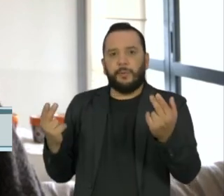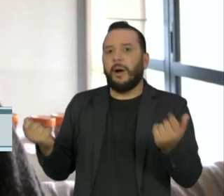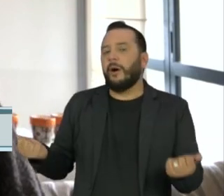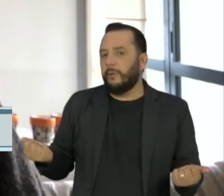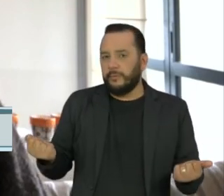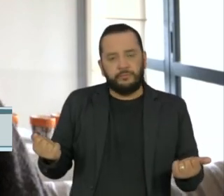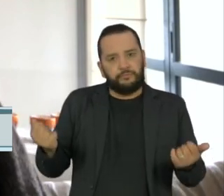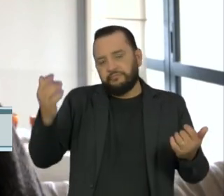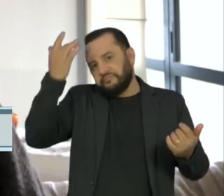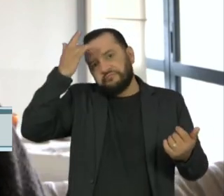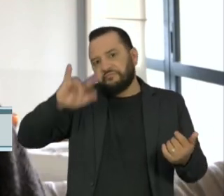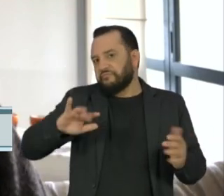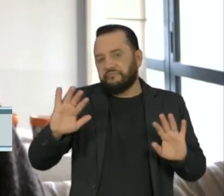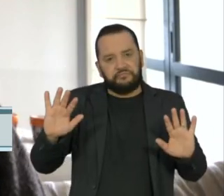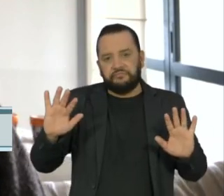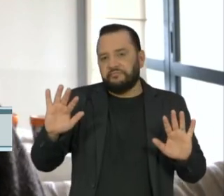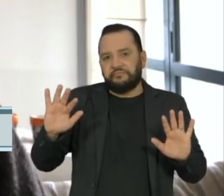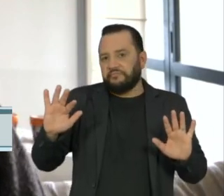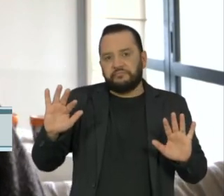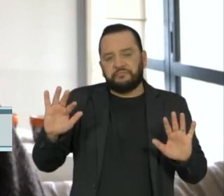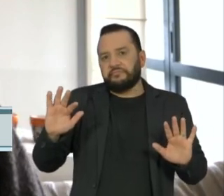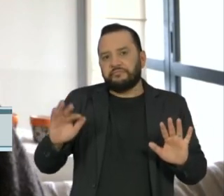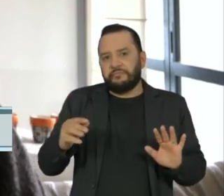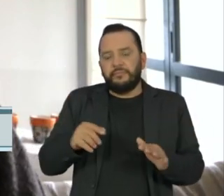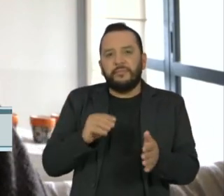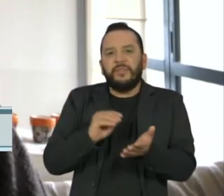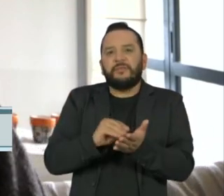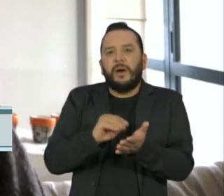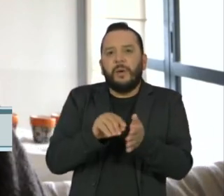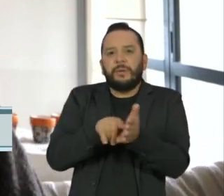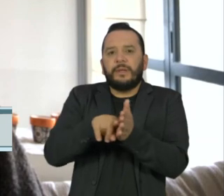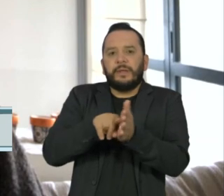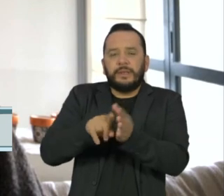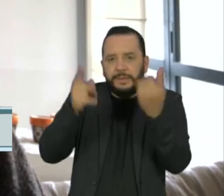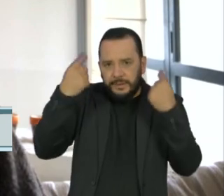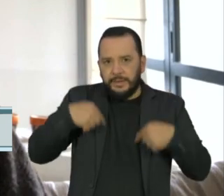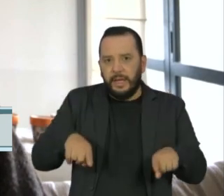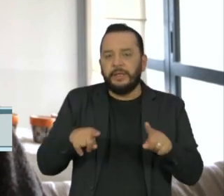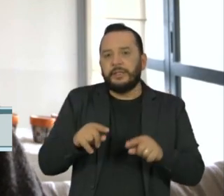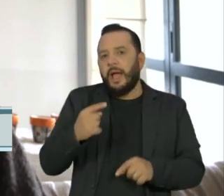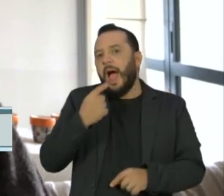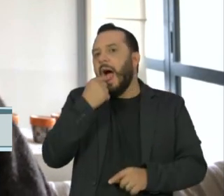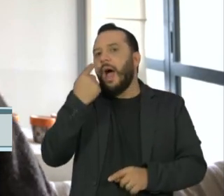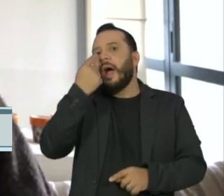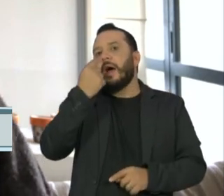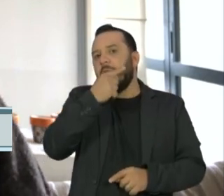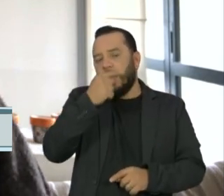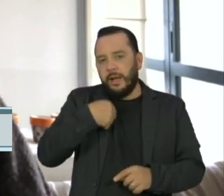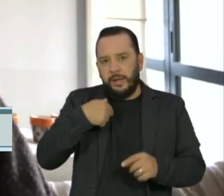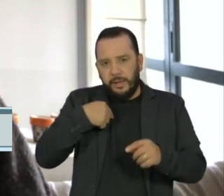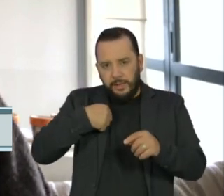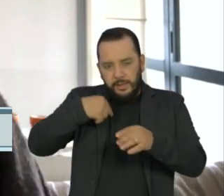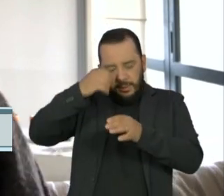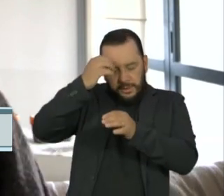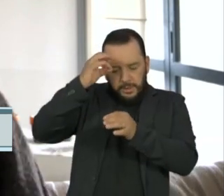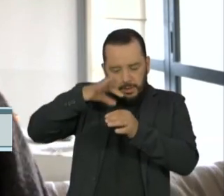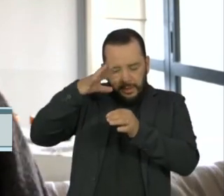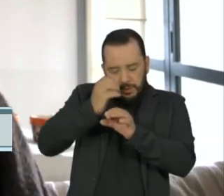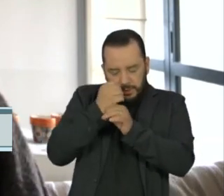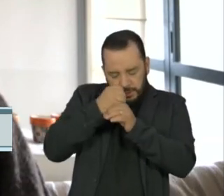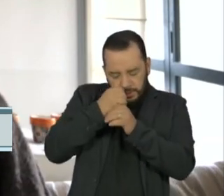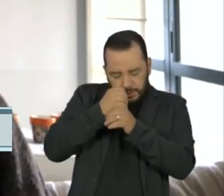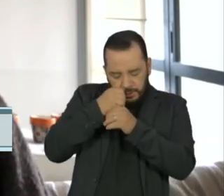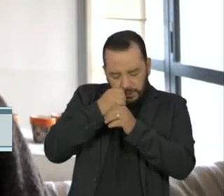nós não sabemos, né? A gente não tem testagem para ir atrás desse tipo de problema. E mesmo